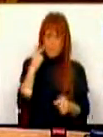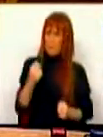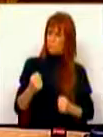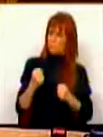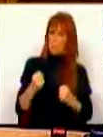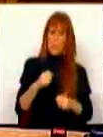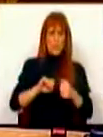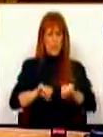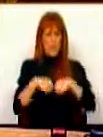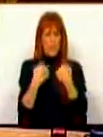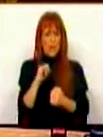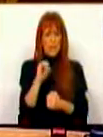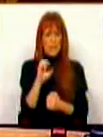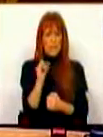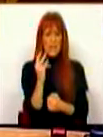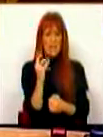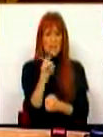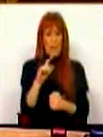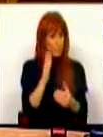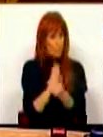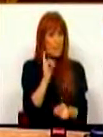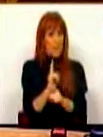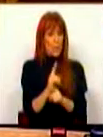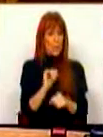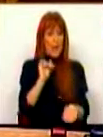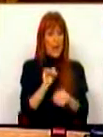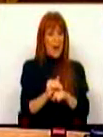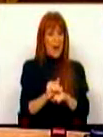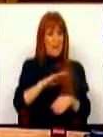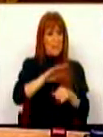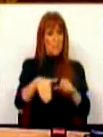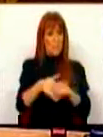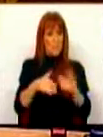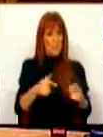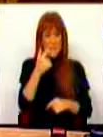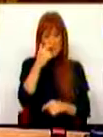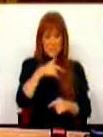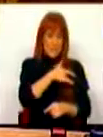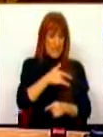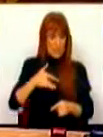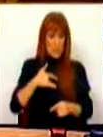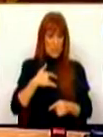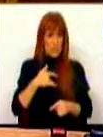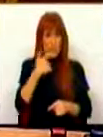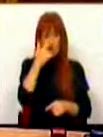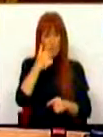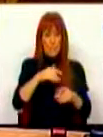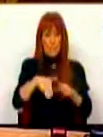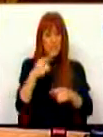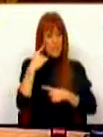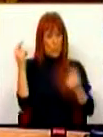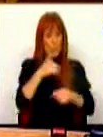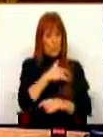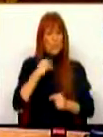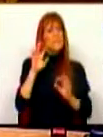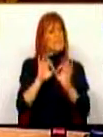vivacidade da sociedade civil neste processo. Esta Carta para a Participação da Saúde, a Participação Pública em Saúde,